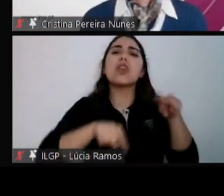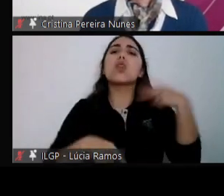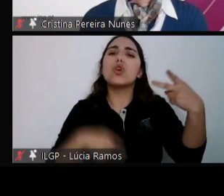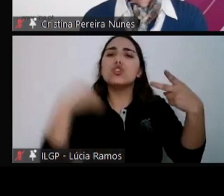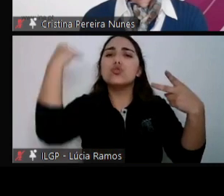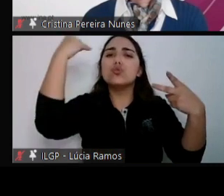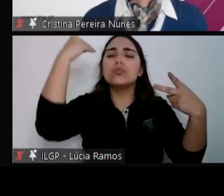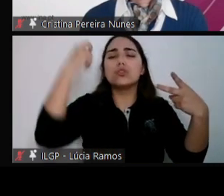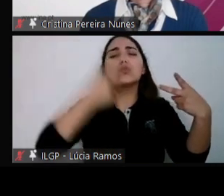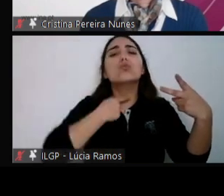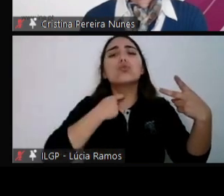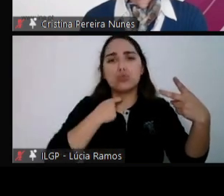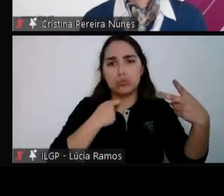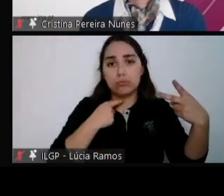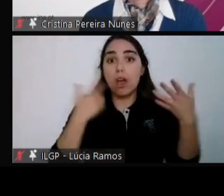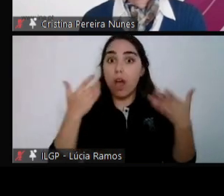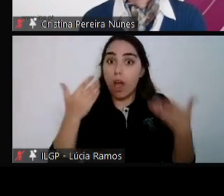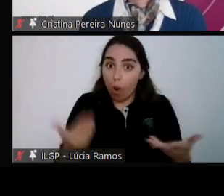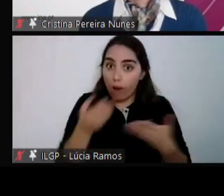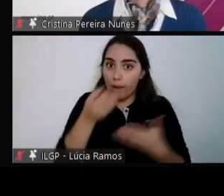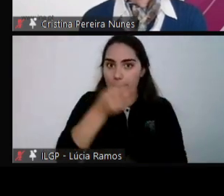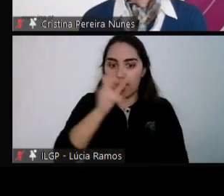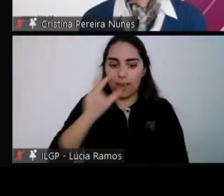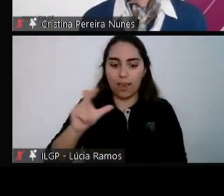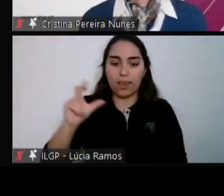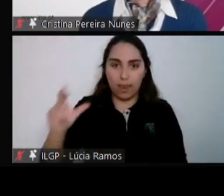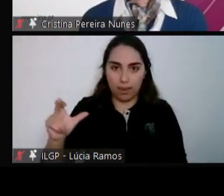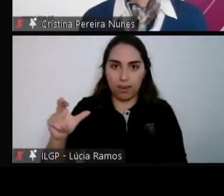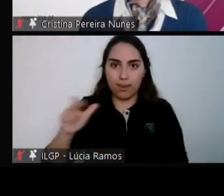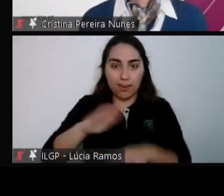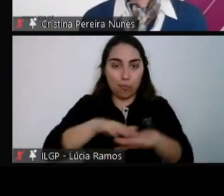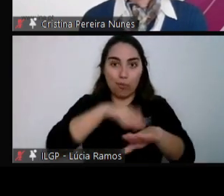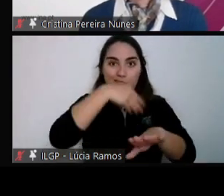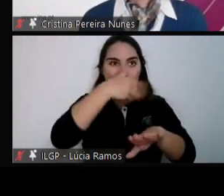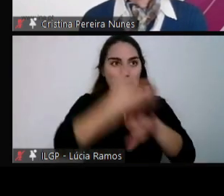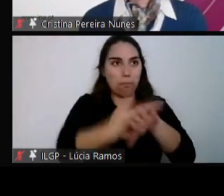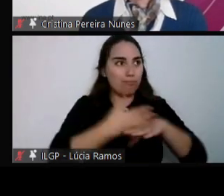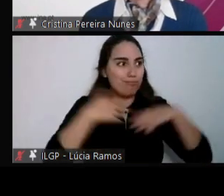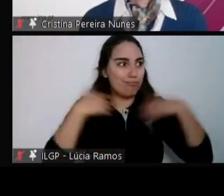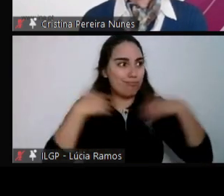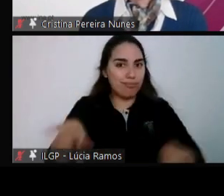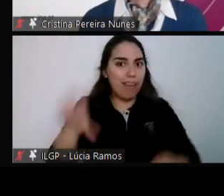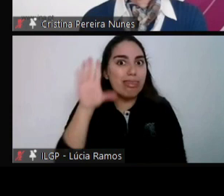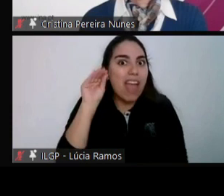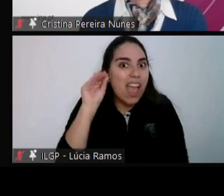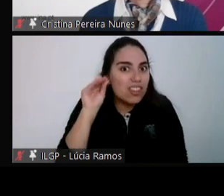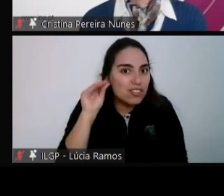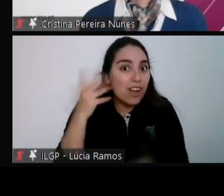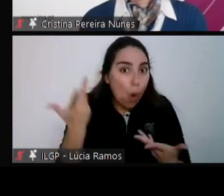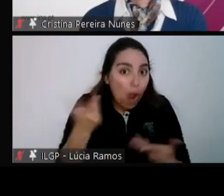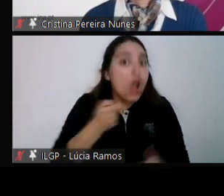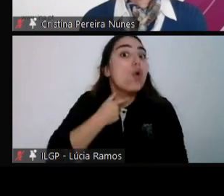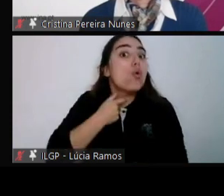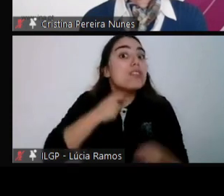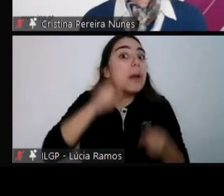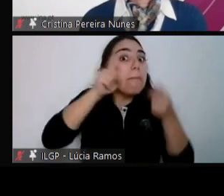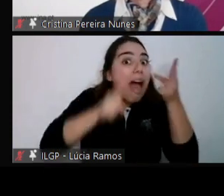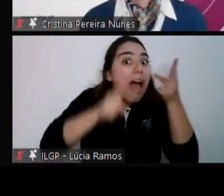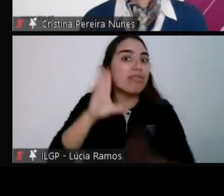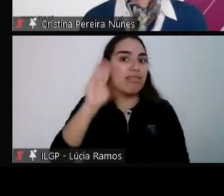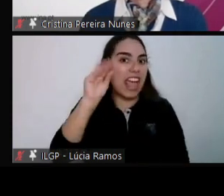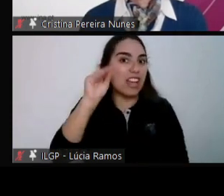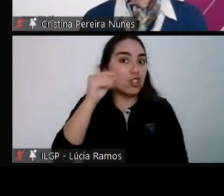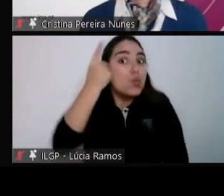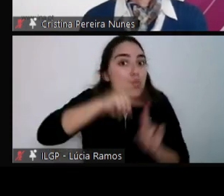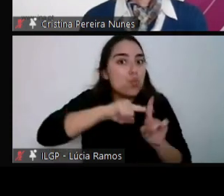PRR, eu acho que multiplicamos isso por 10, à vontade. Multiplicamos por 10. O que significa que estamos a formar